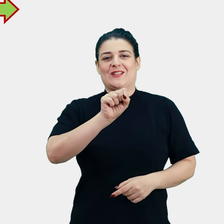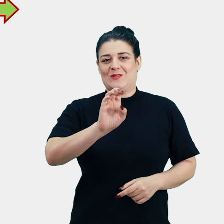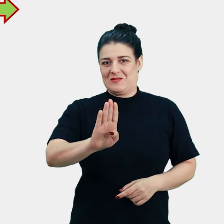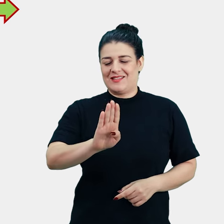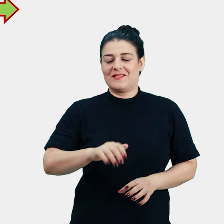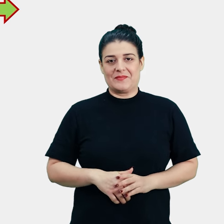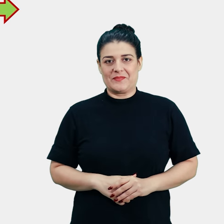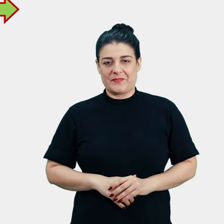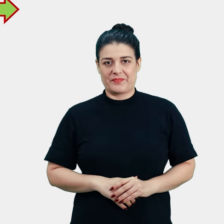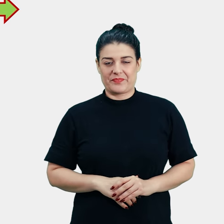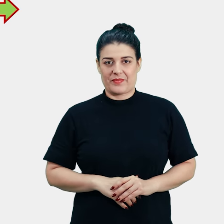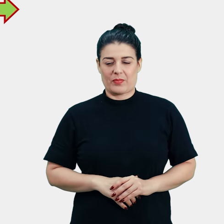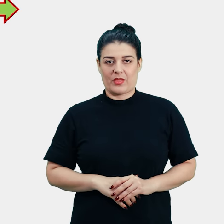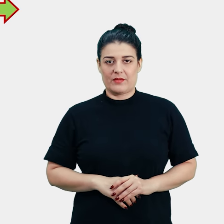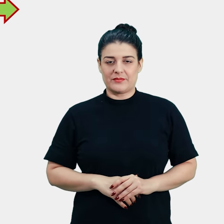substância, tá?